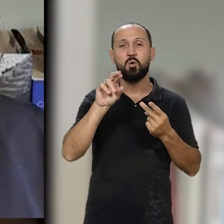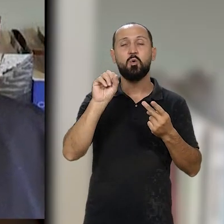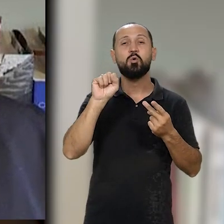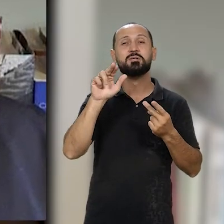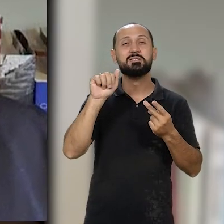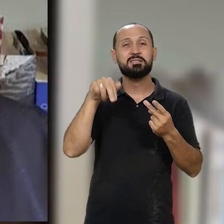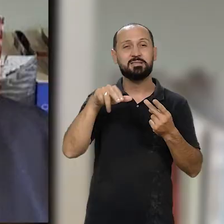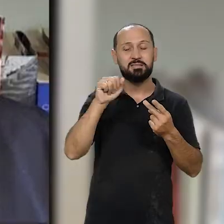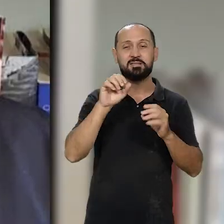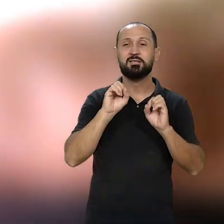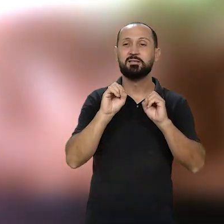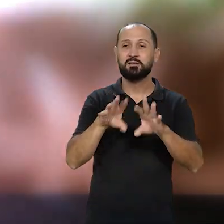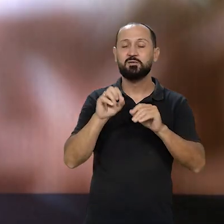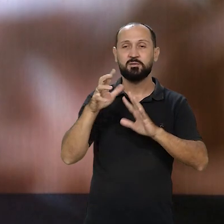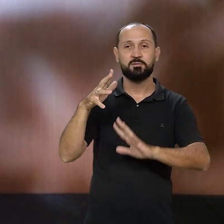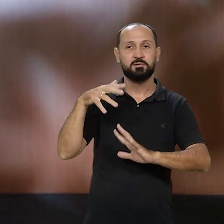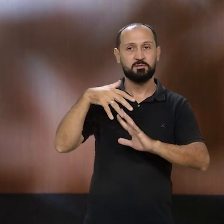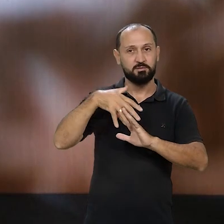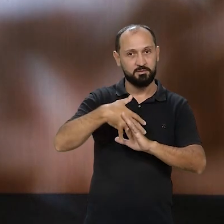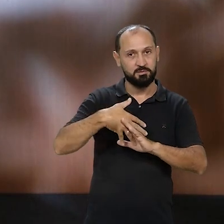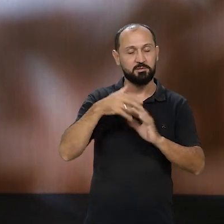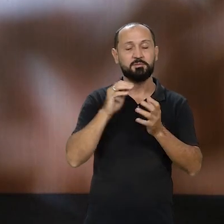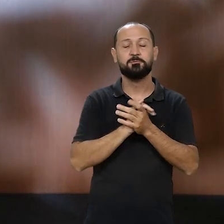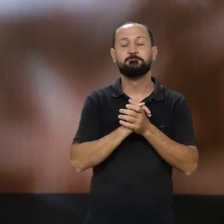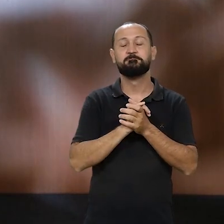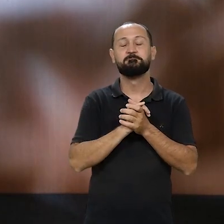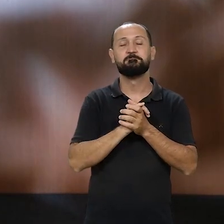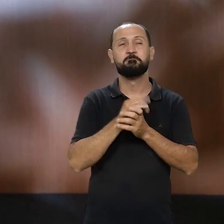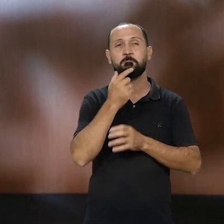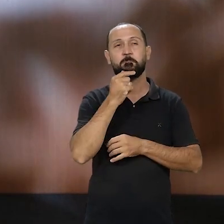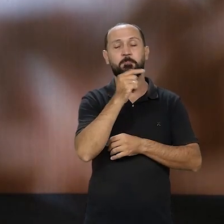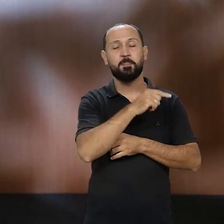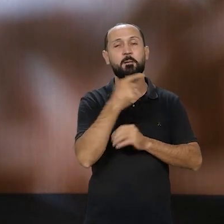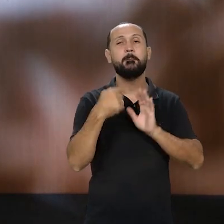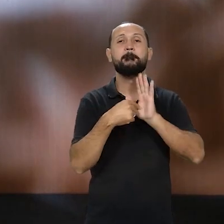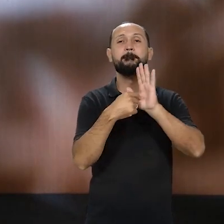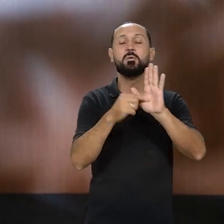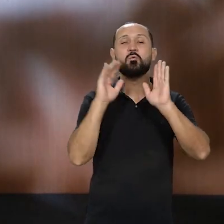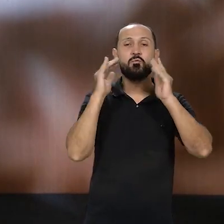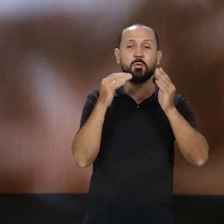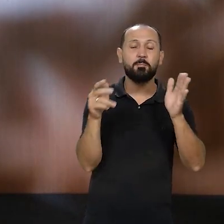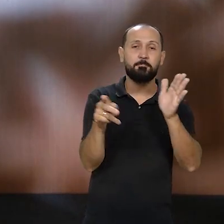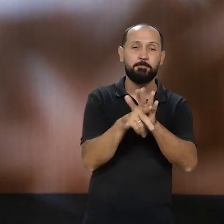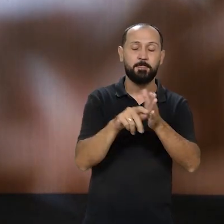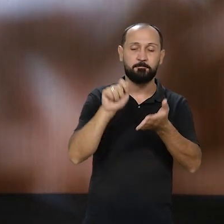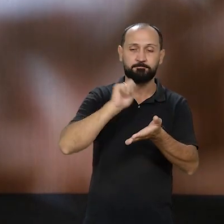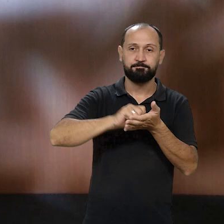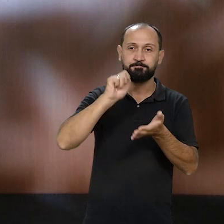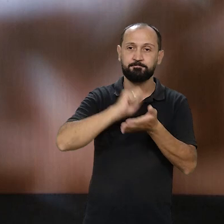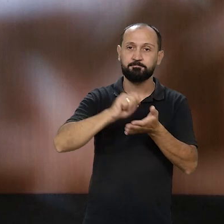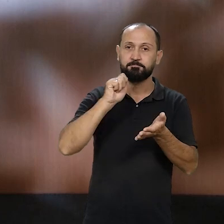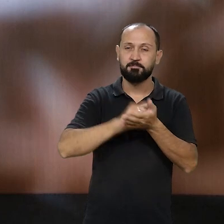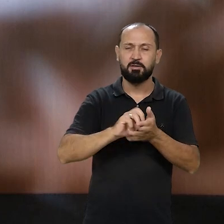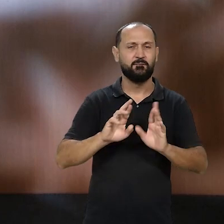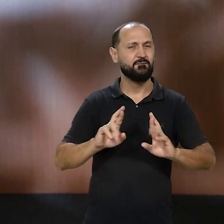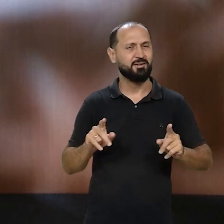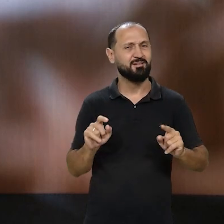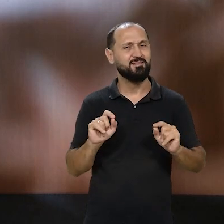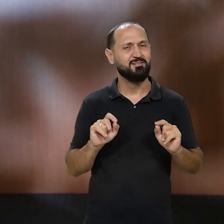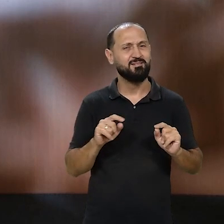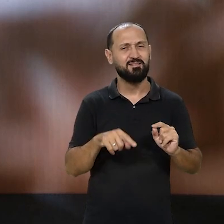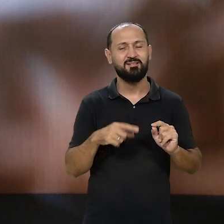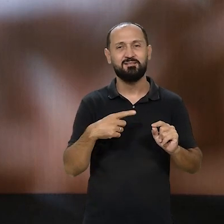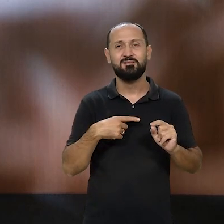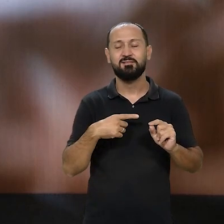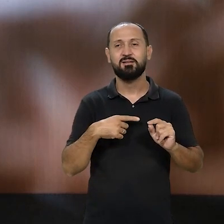Zanelato, que dá aulas na UFMS. O Henrique, inclusive, destaca que o foco dessa produção literária estranha é